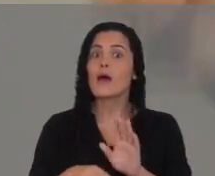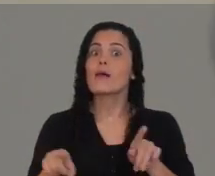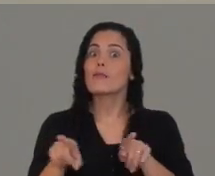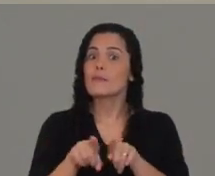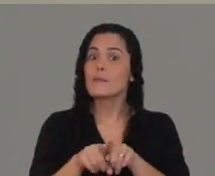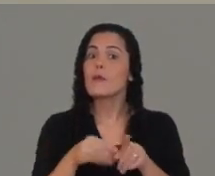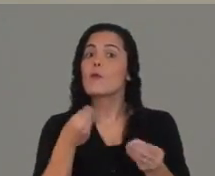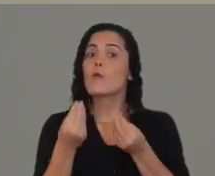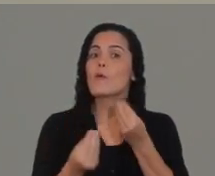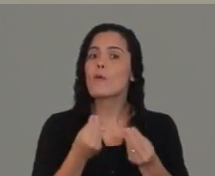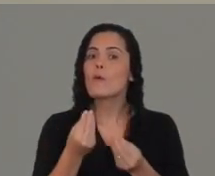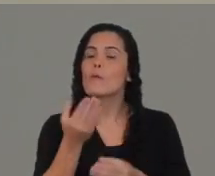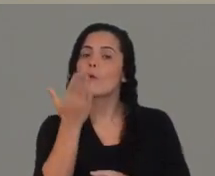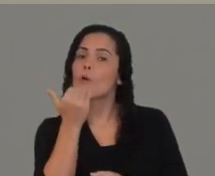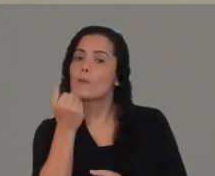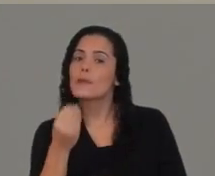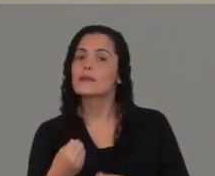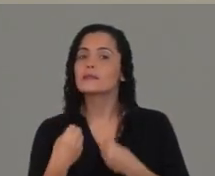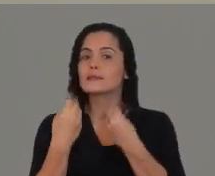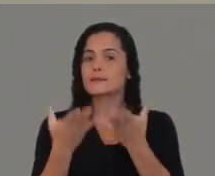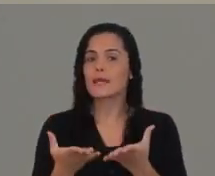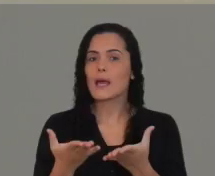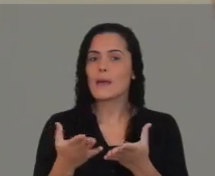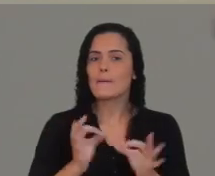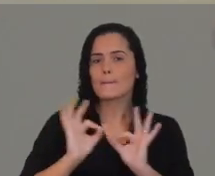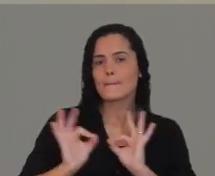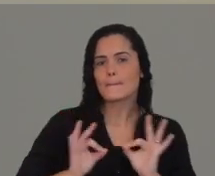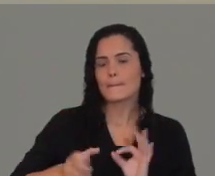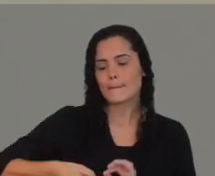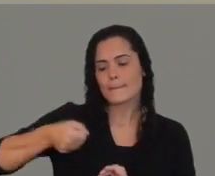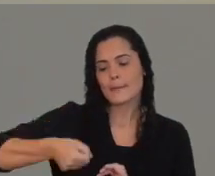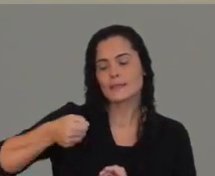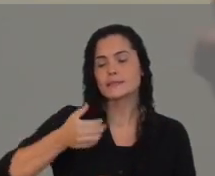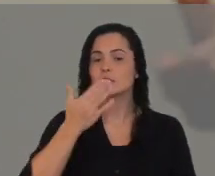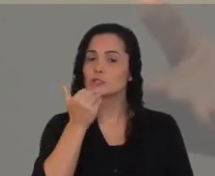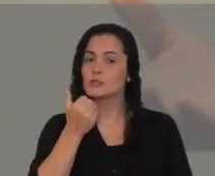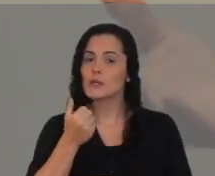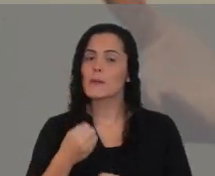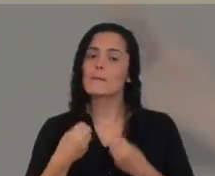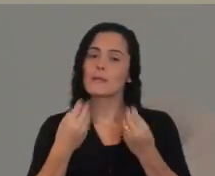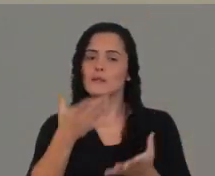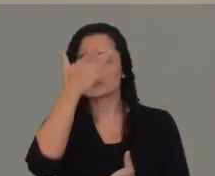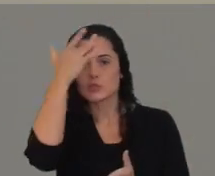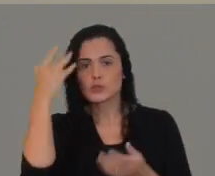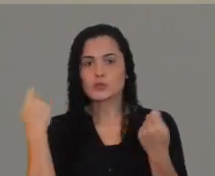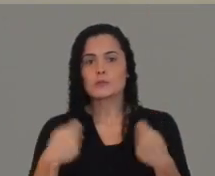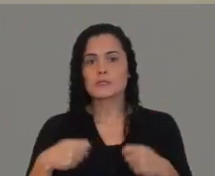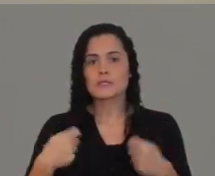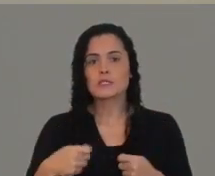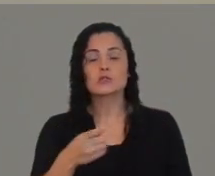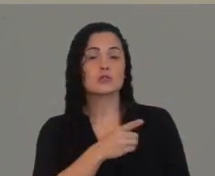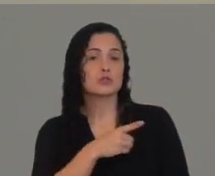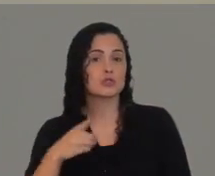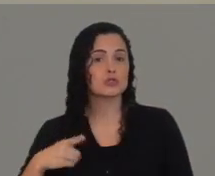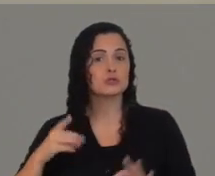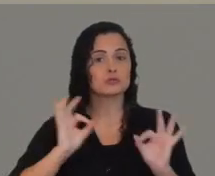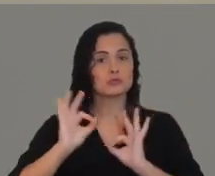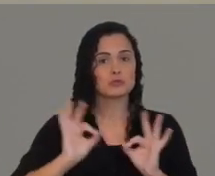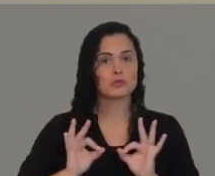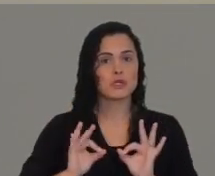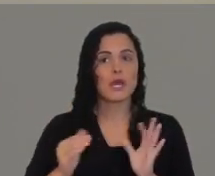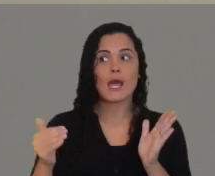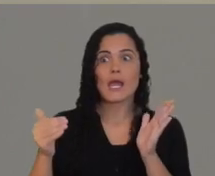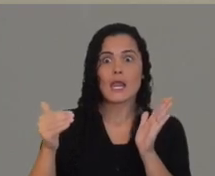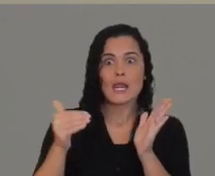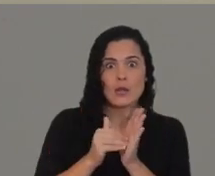colaboração, ainda dá tempo de escolher o alimento com o qual você pode colaborar na campanha da Cesta Básica, lançada por nossos diáconos.